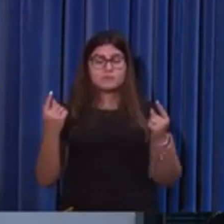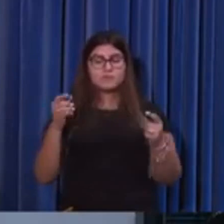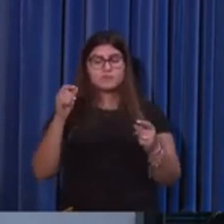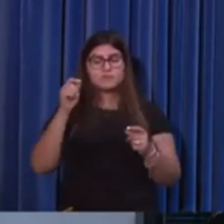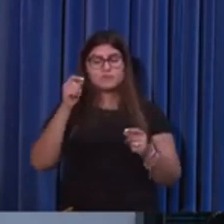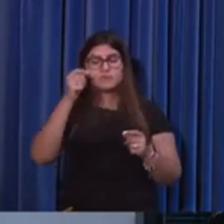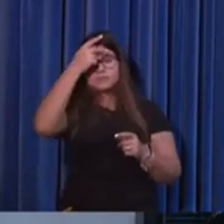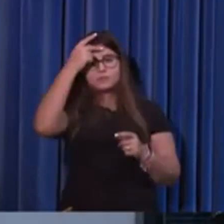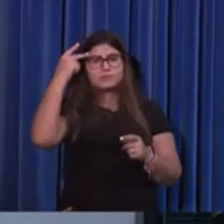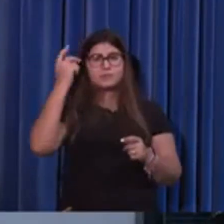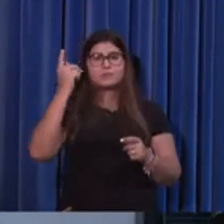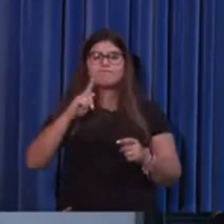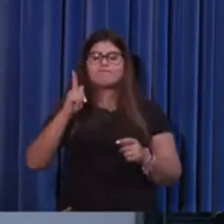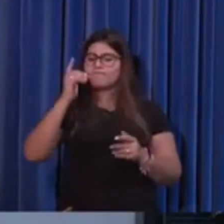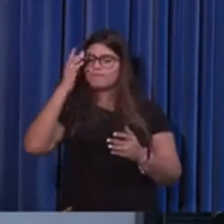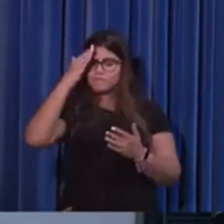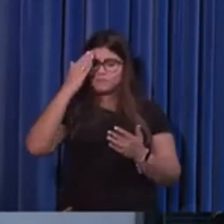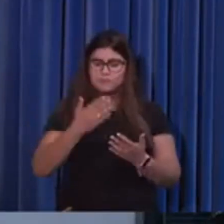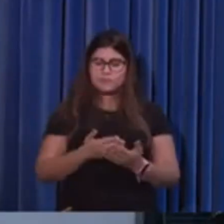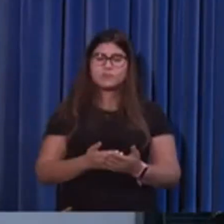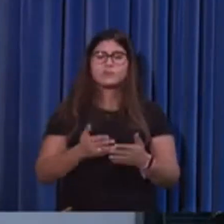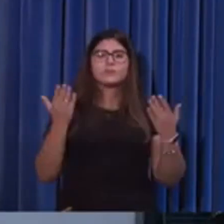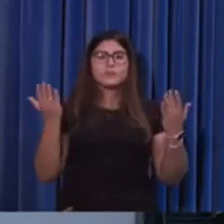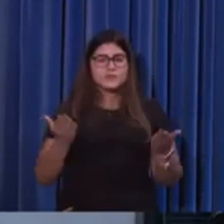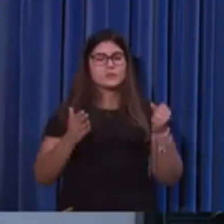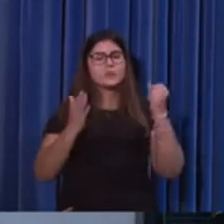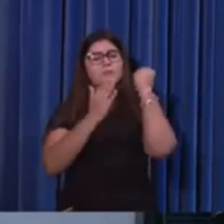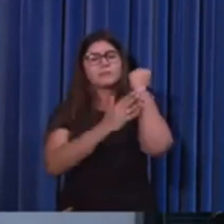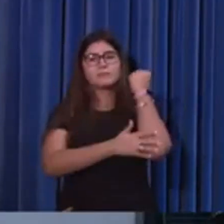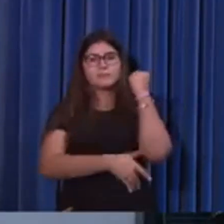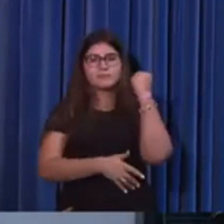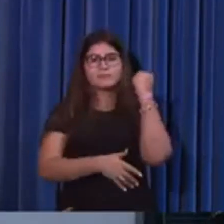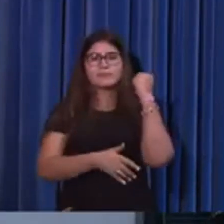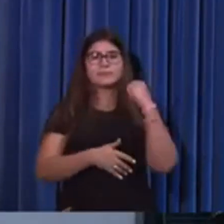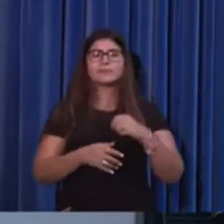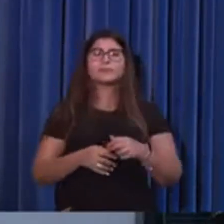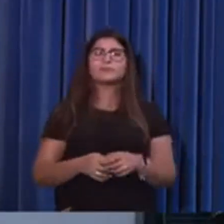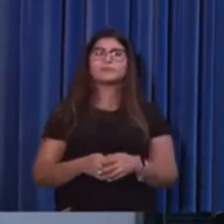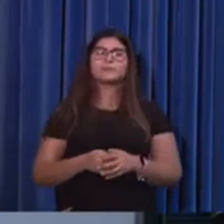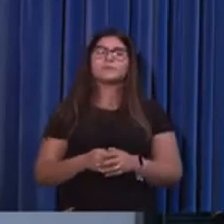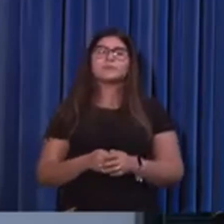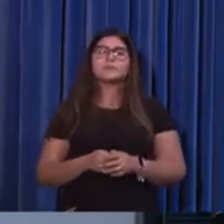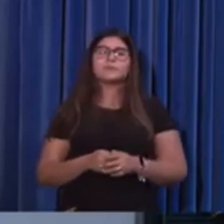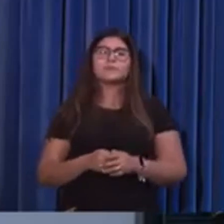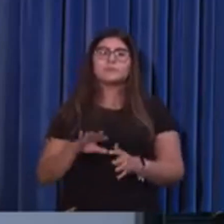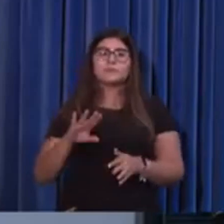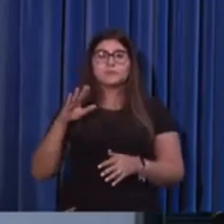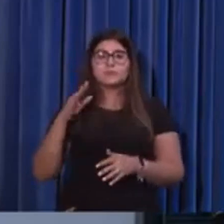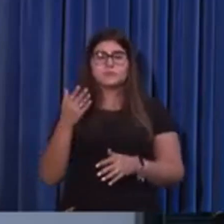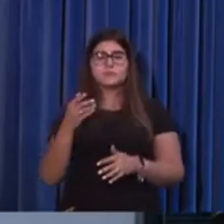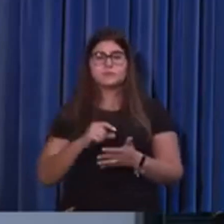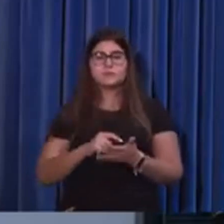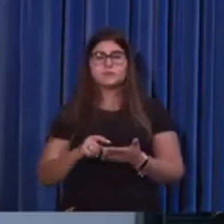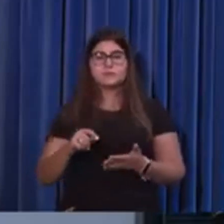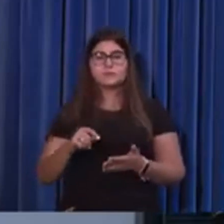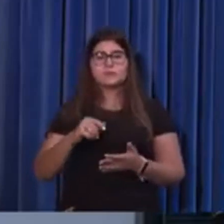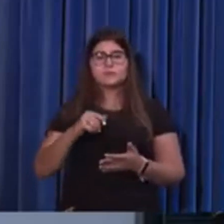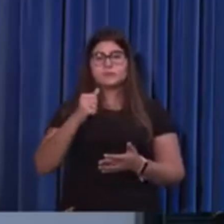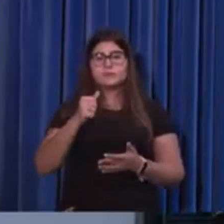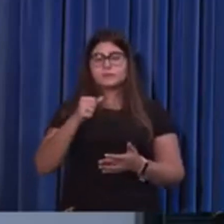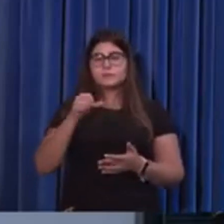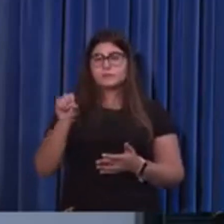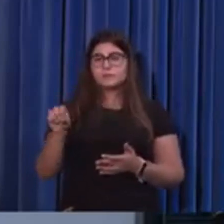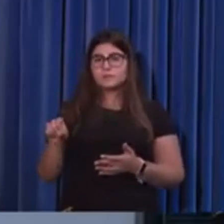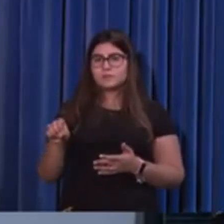fé salvadora no nome do unigênito Filho de Deus. Então no versículo 19 ele diz,